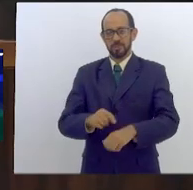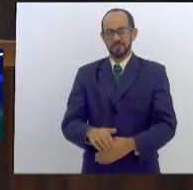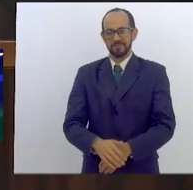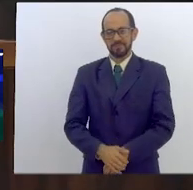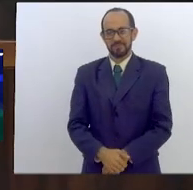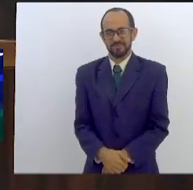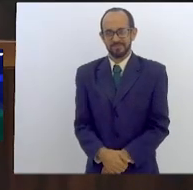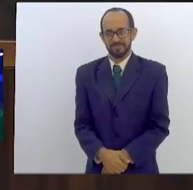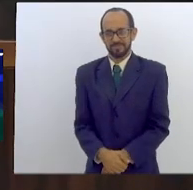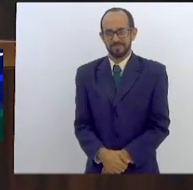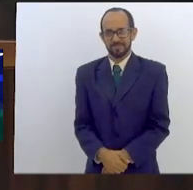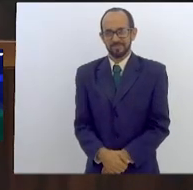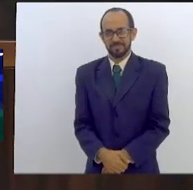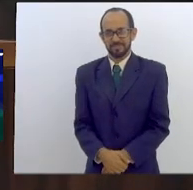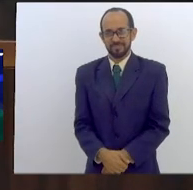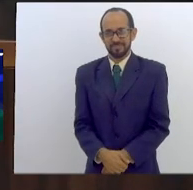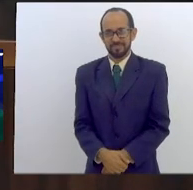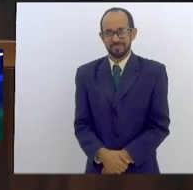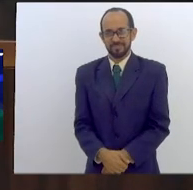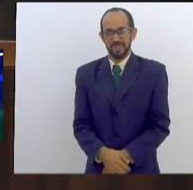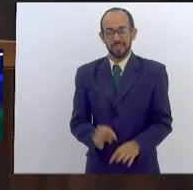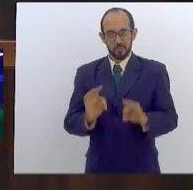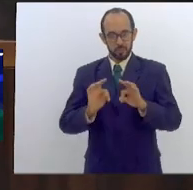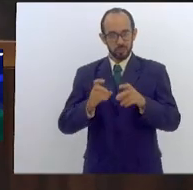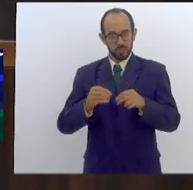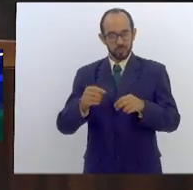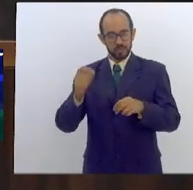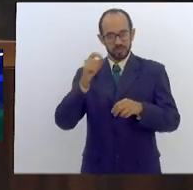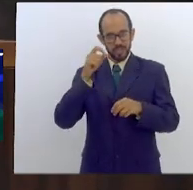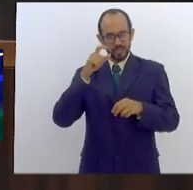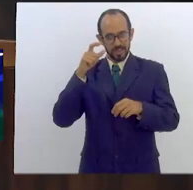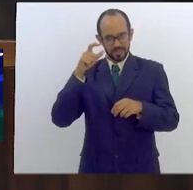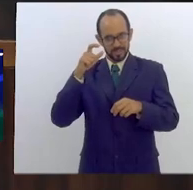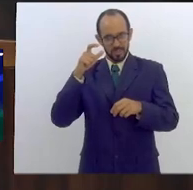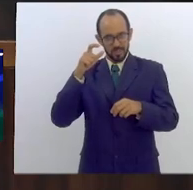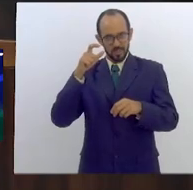Hein? Está todo mundo antenado na Copa do Mundo.